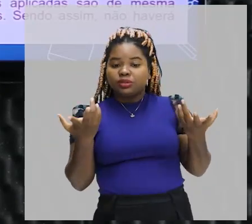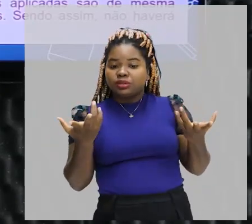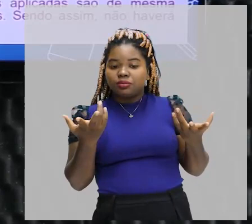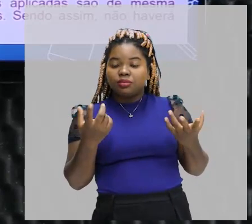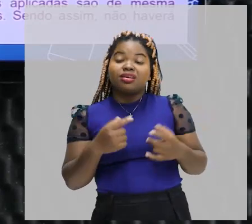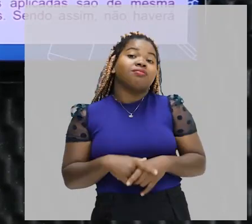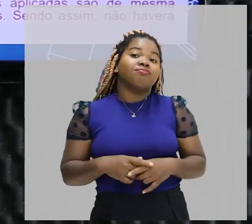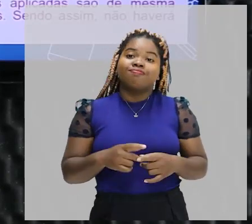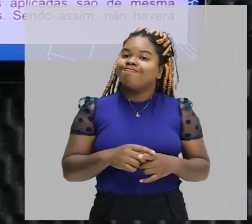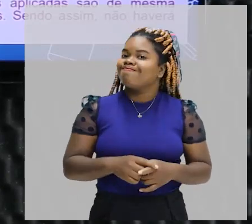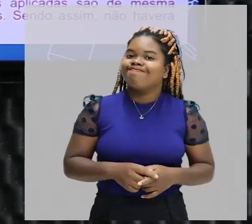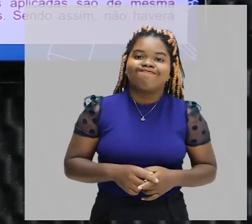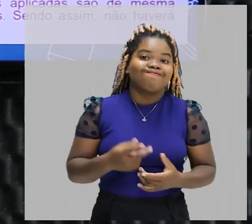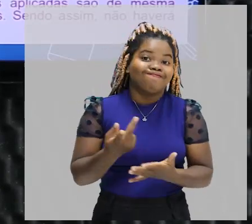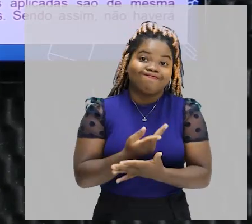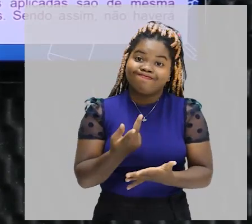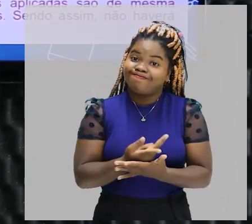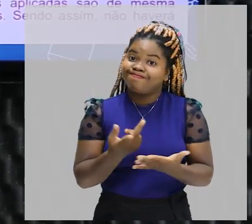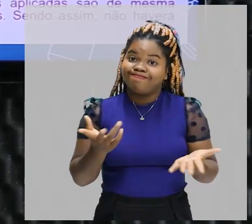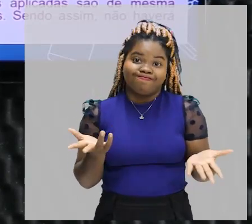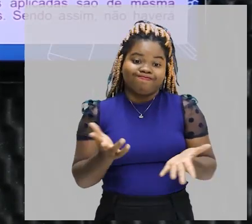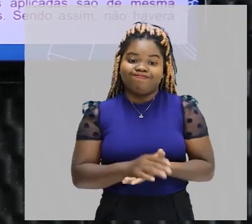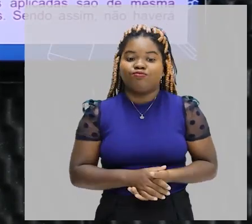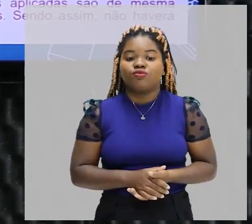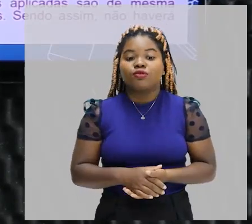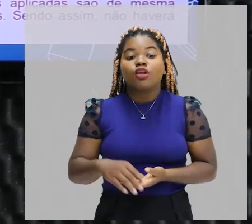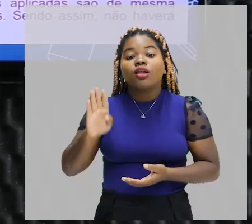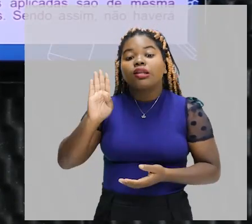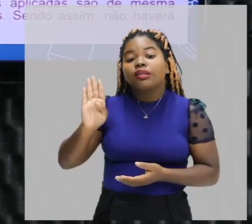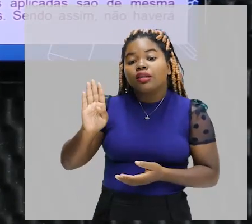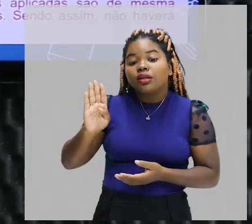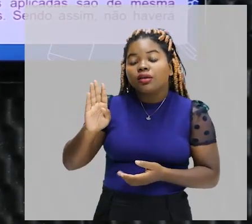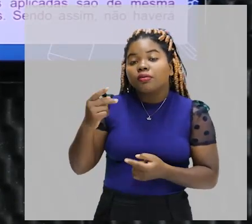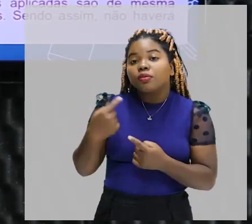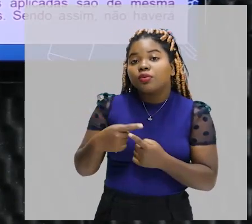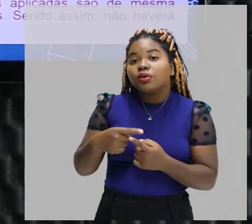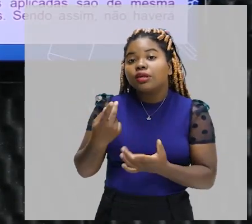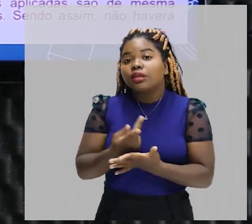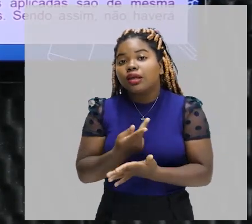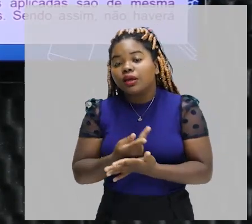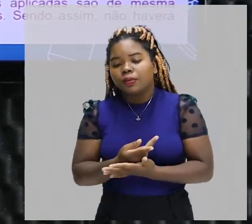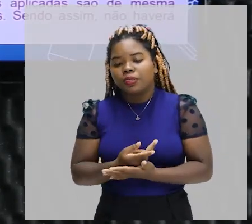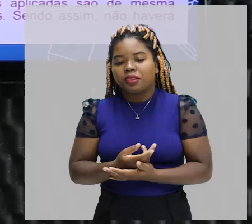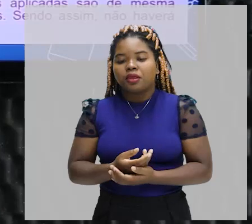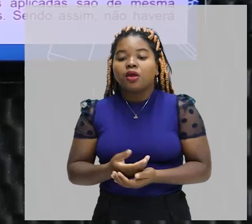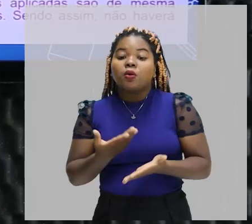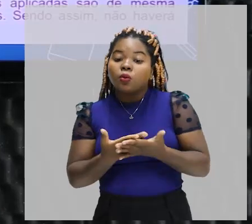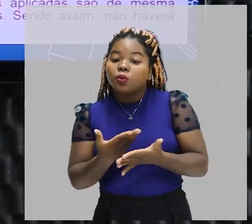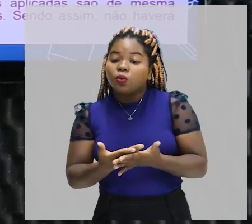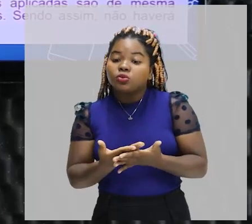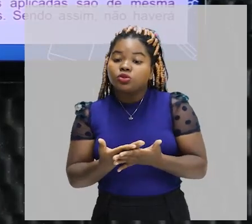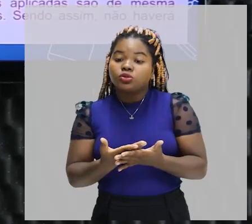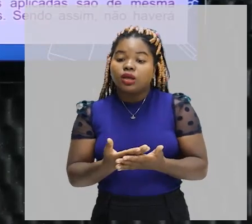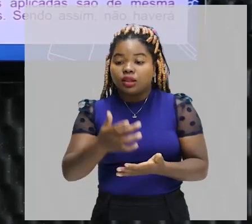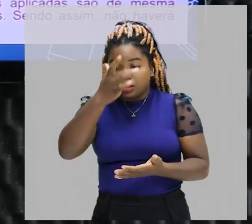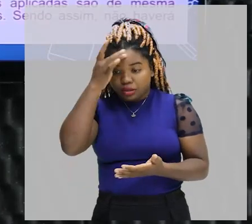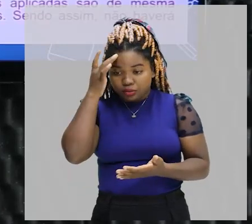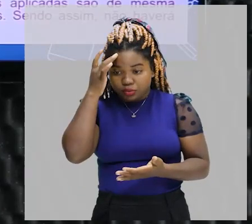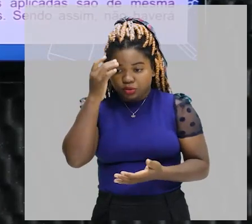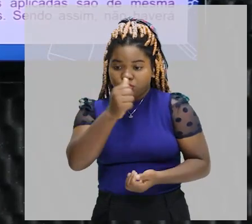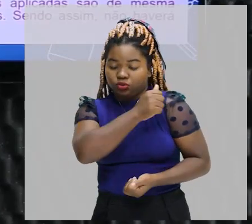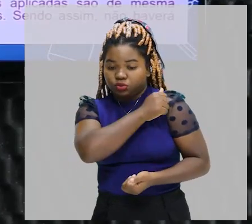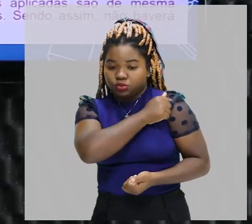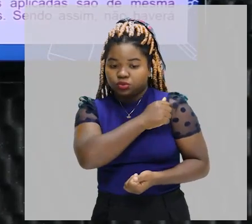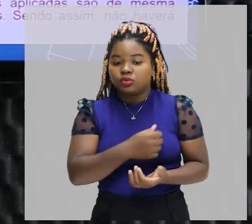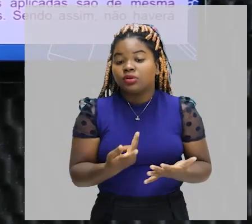esse problema. No caso da letra B, o estudante está errado. Tudo bem, até aqui tudo bem, né? Pois a força de